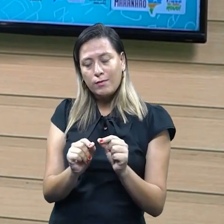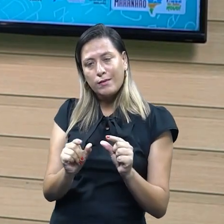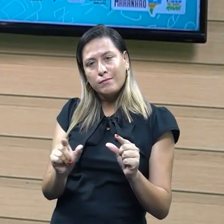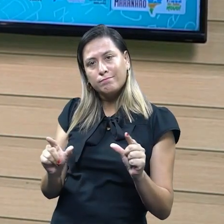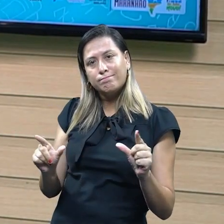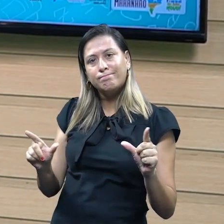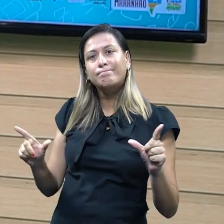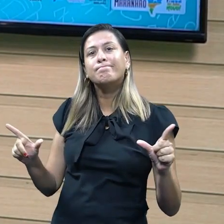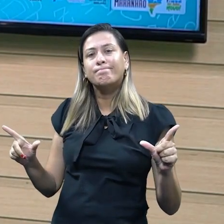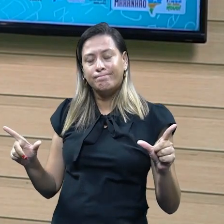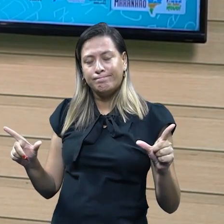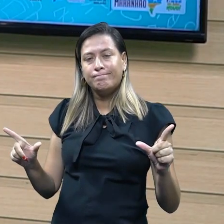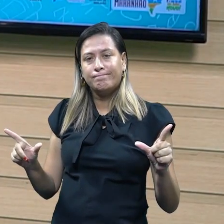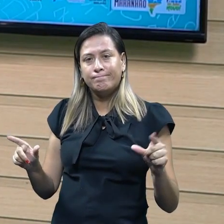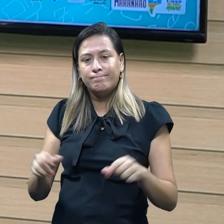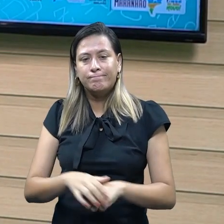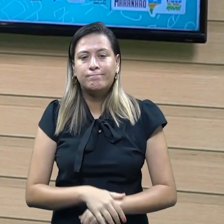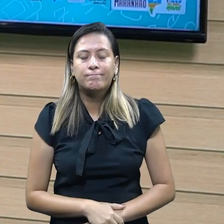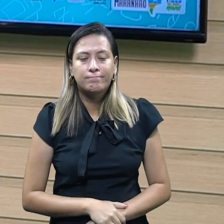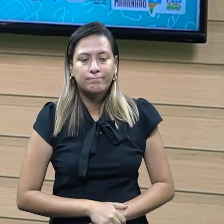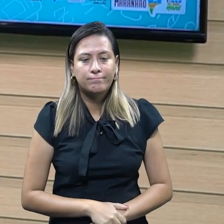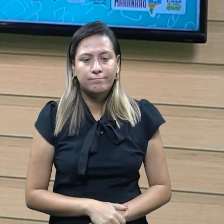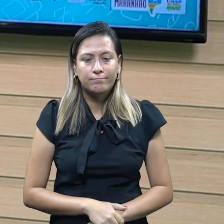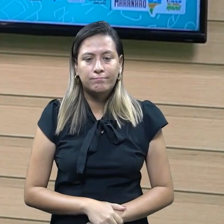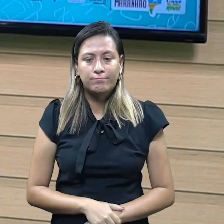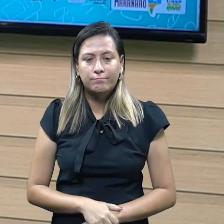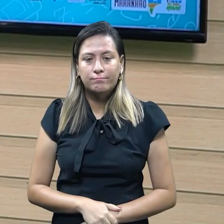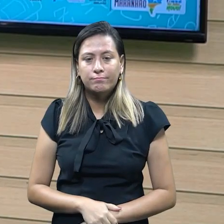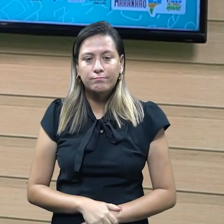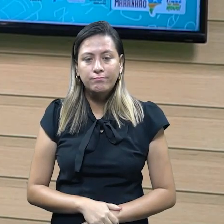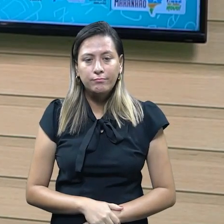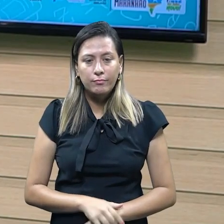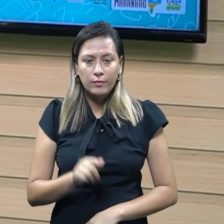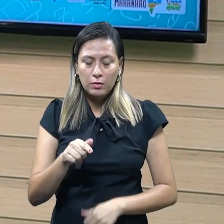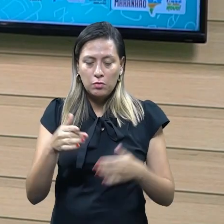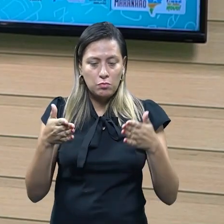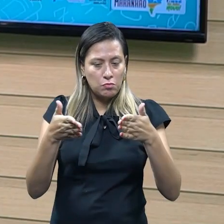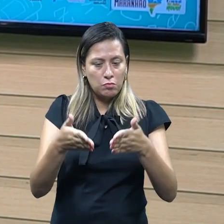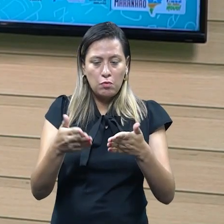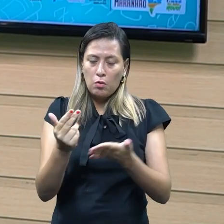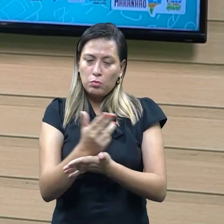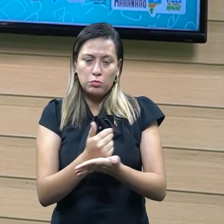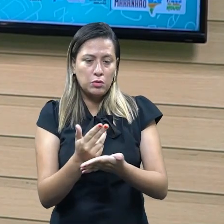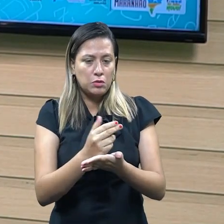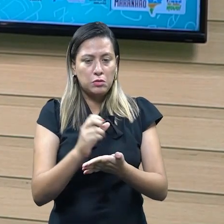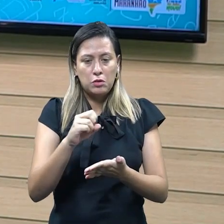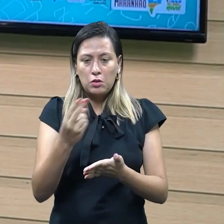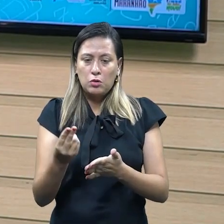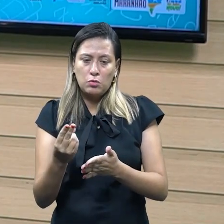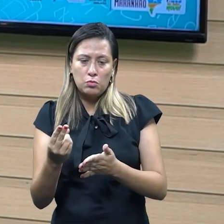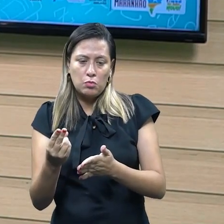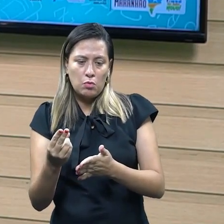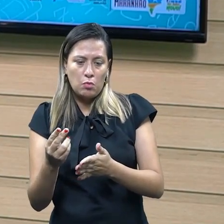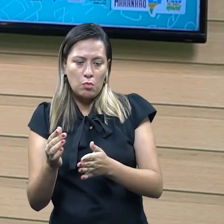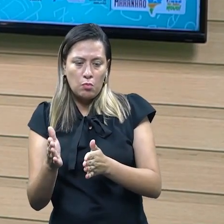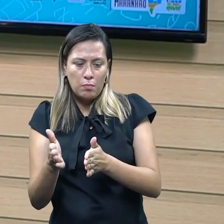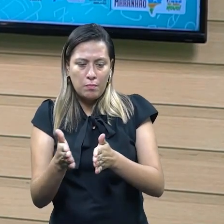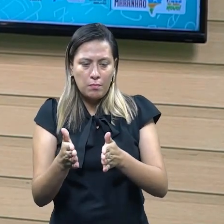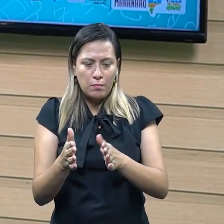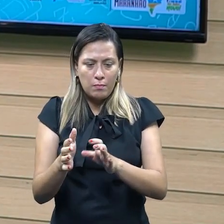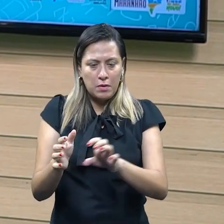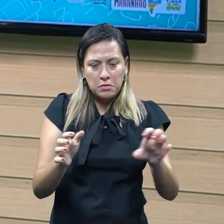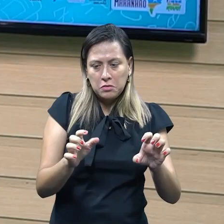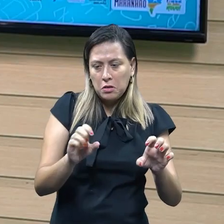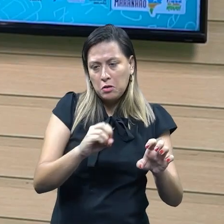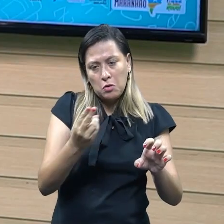partir daquele ponto essa figura. Pode ser para o centro do desenho, pode ser mais para a lateral,